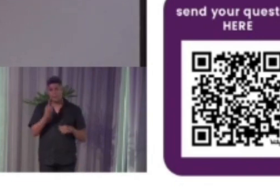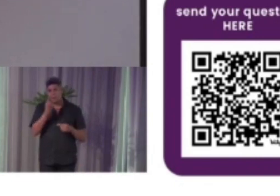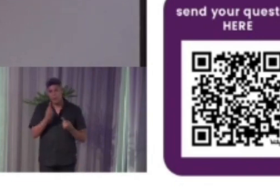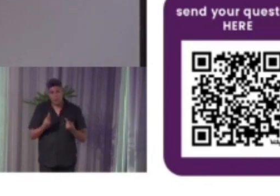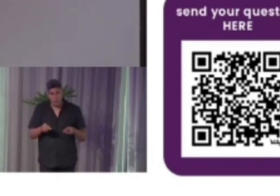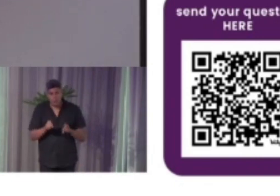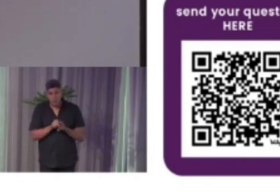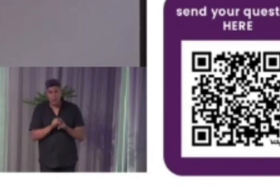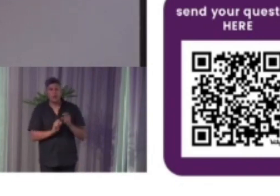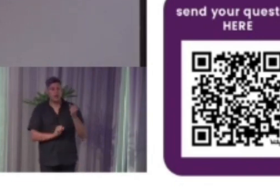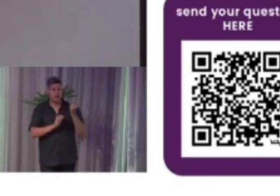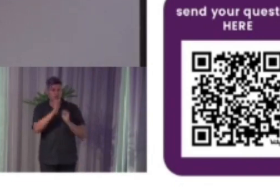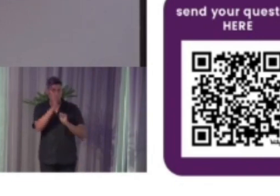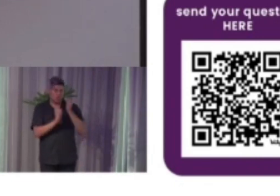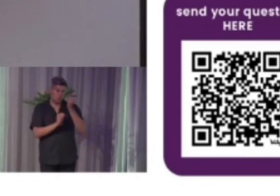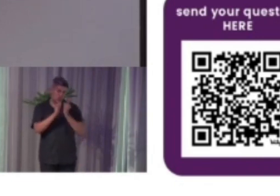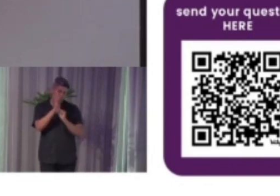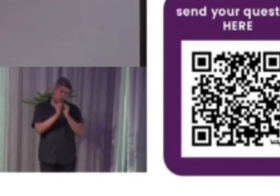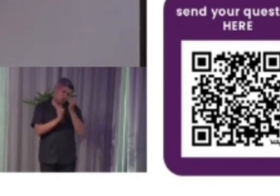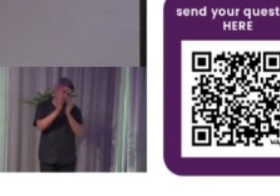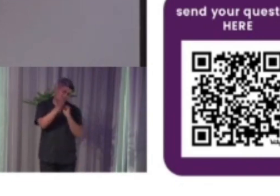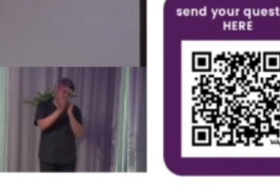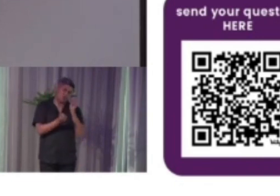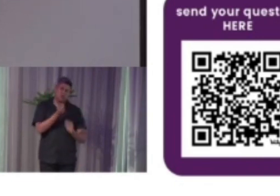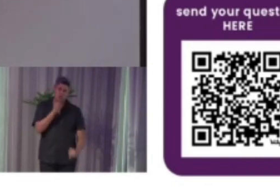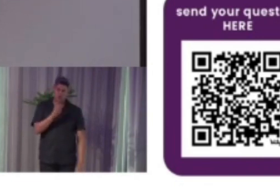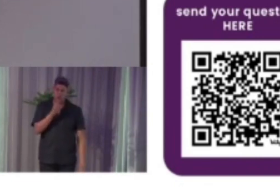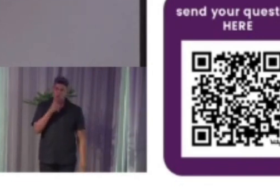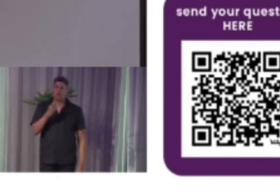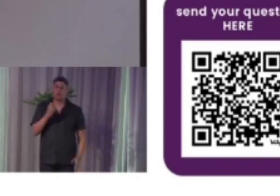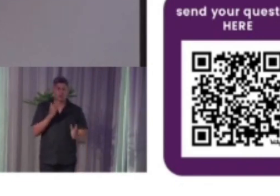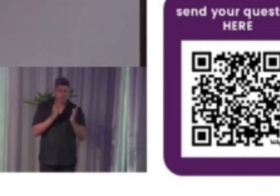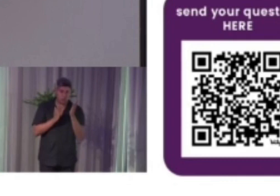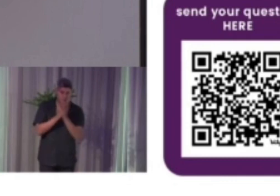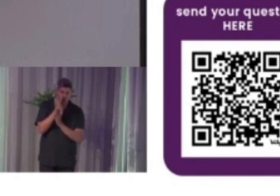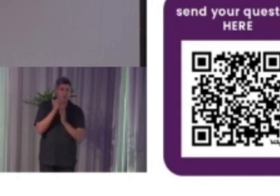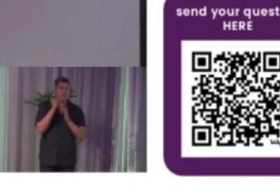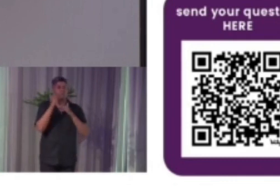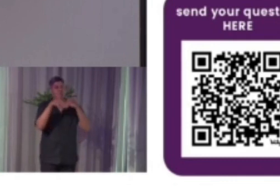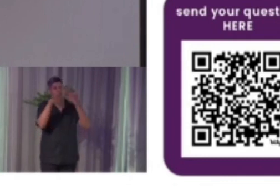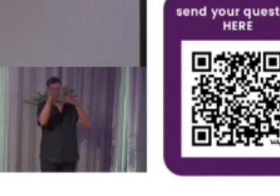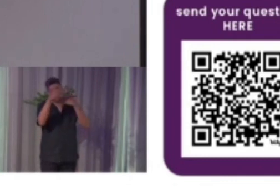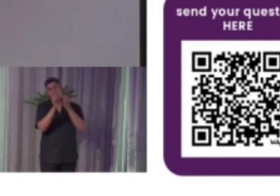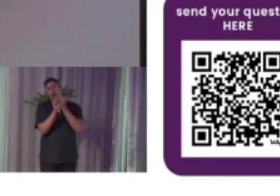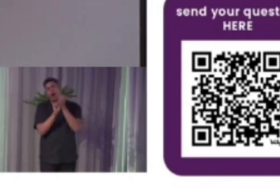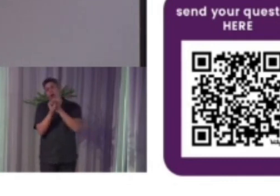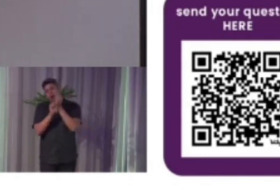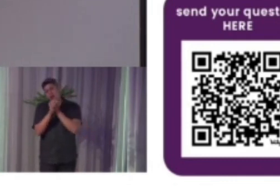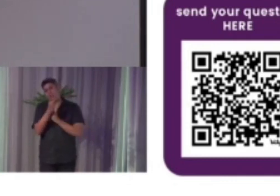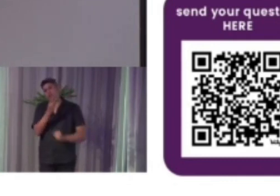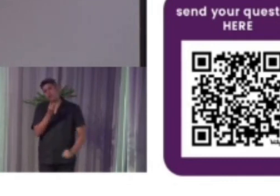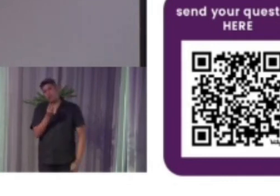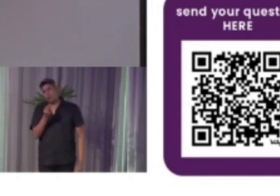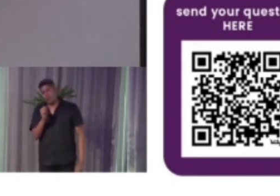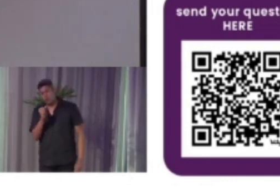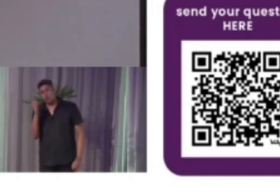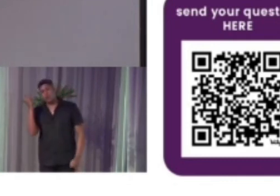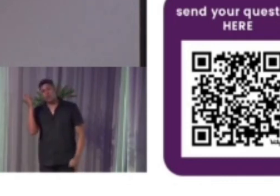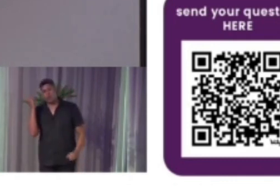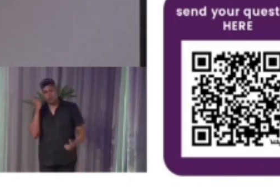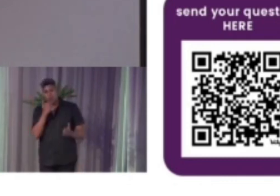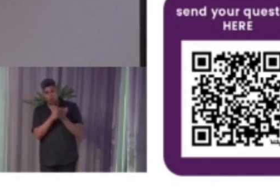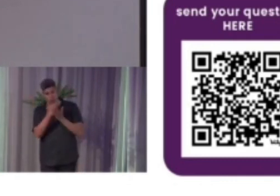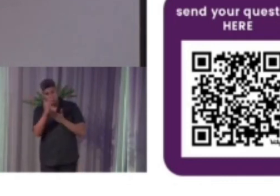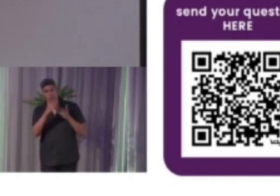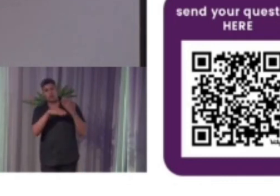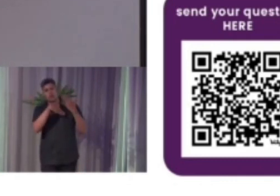indústria farmacêutica, e tivemos o sinal verde para progredir. Então, em 2008, a gente começou esse desenvolvimento da